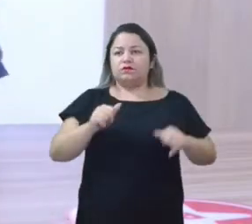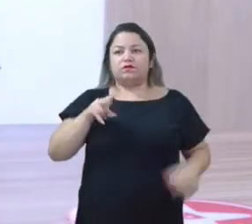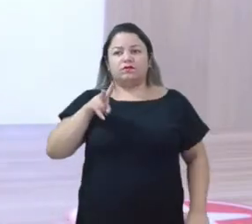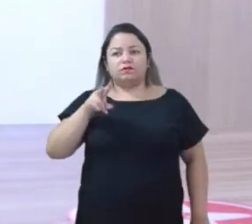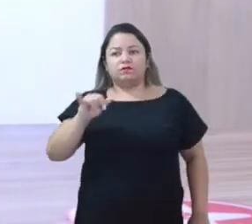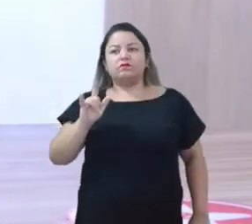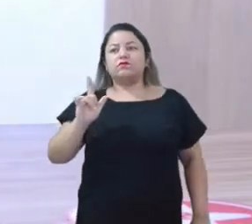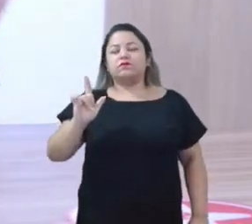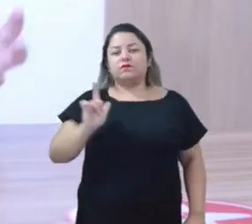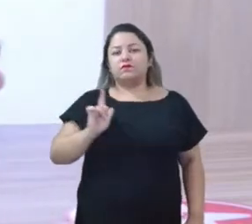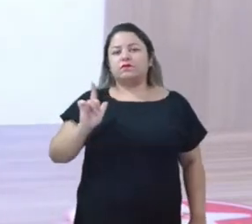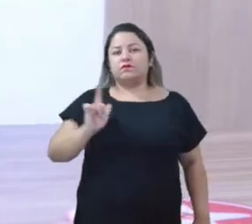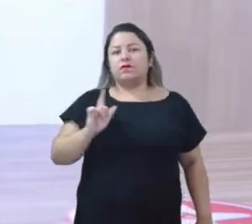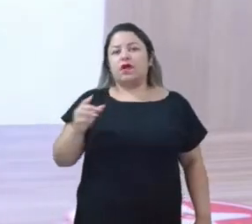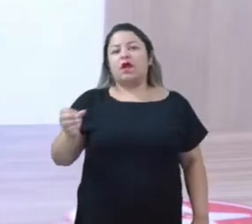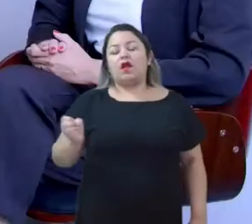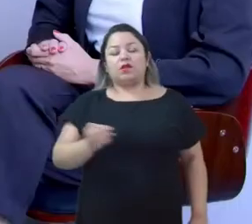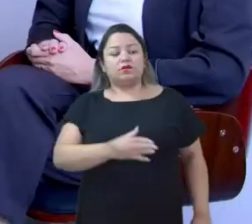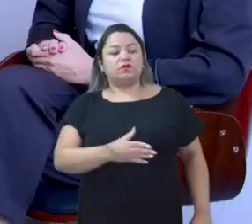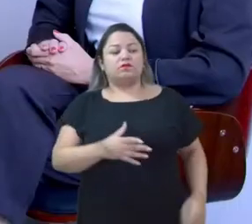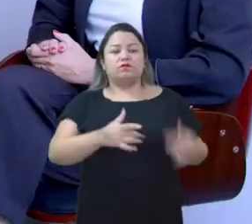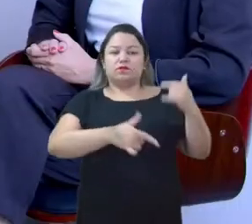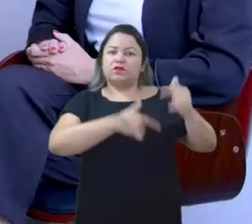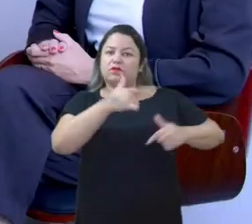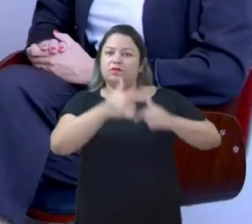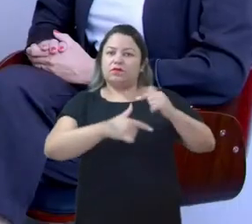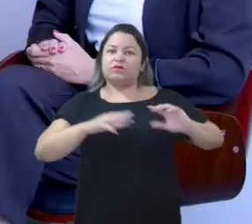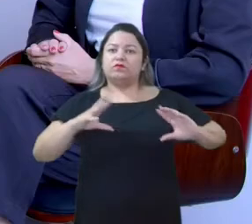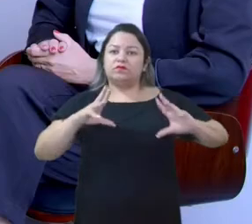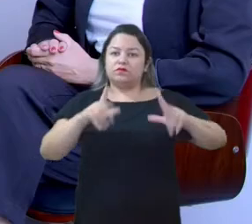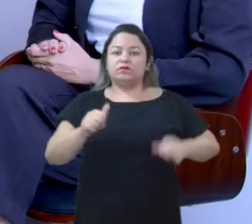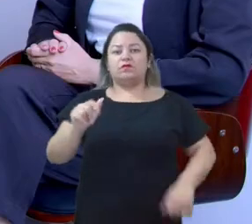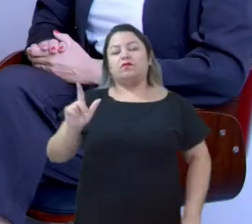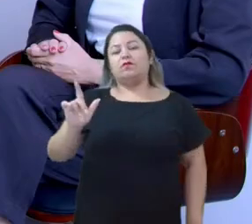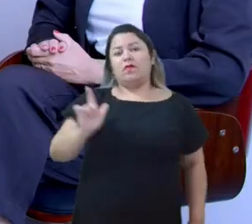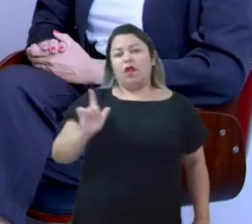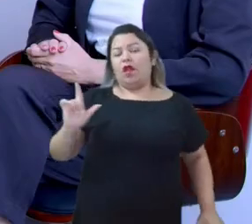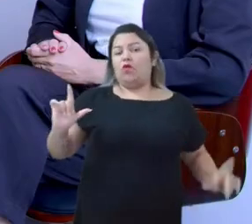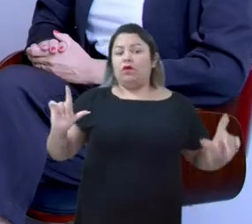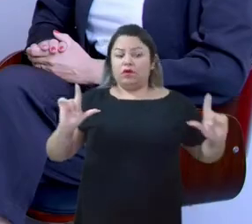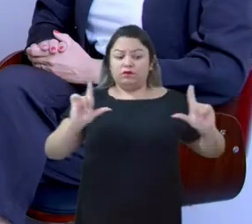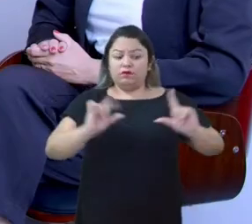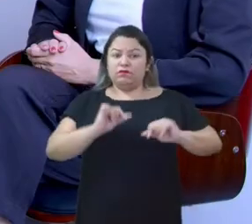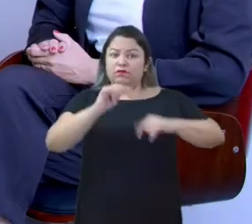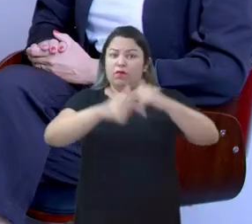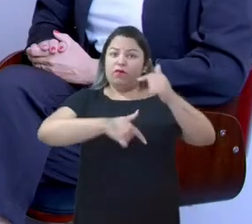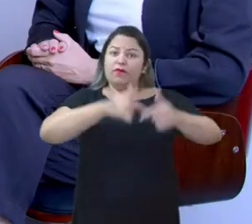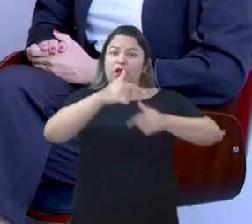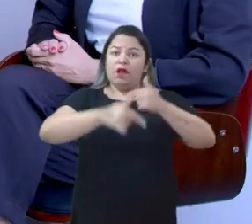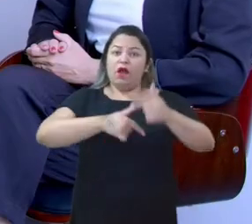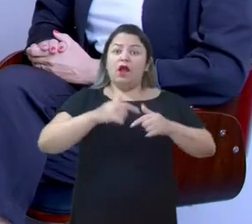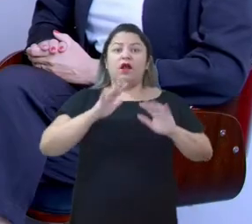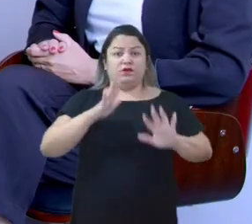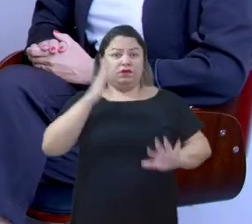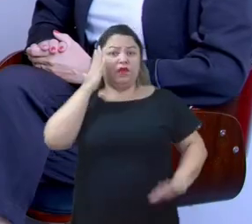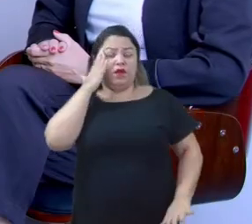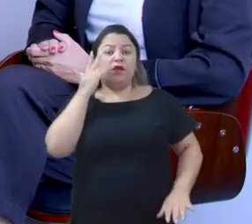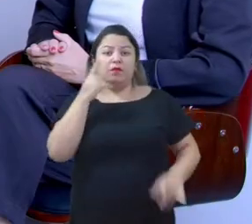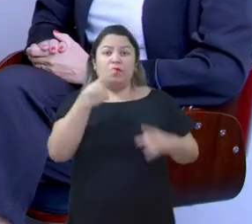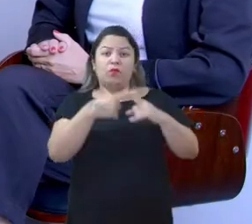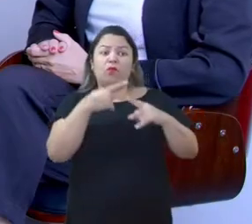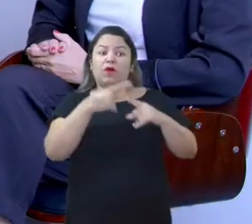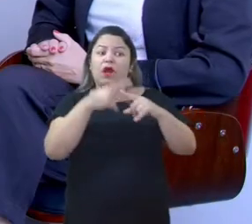ganhar. As novas relações do mundo do trabalho, todos vão ganhar com a redução da jornada de trabalho. Sabe por que eu